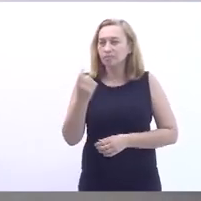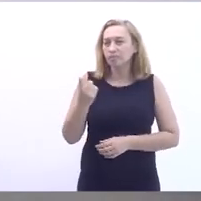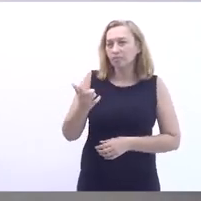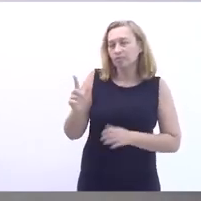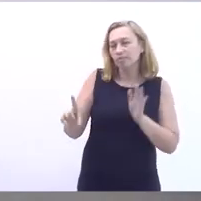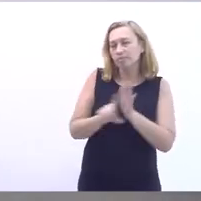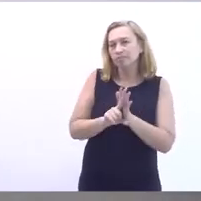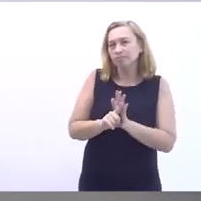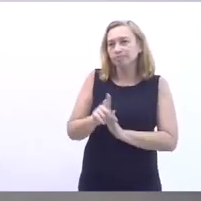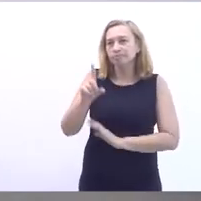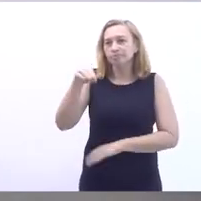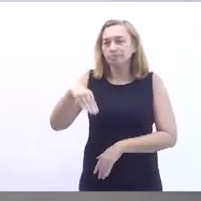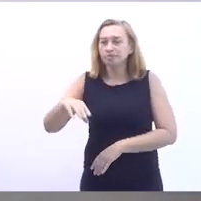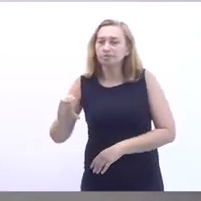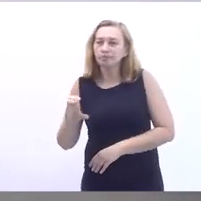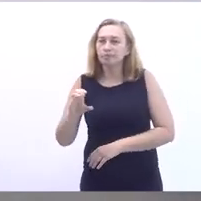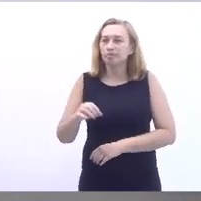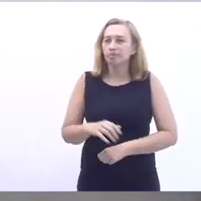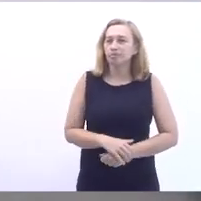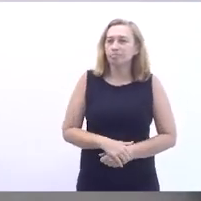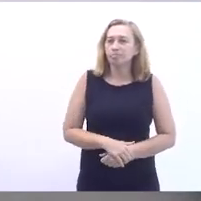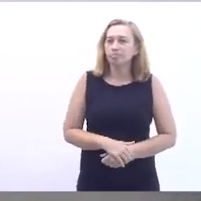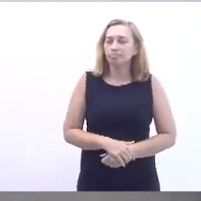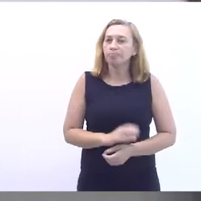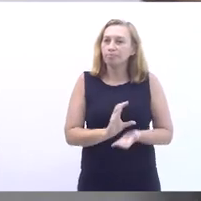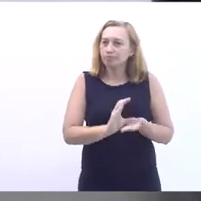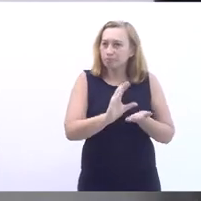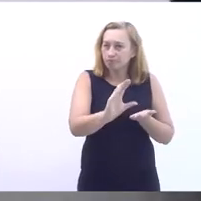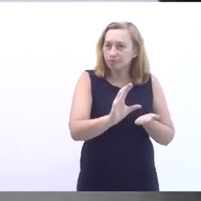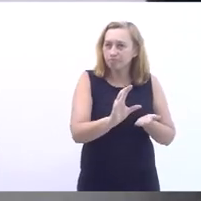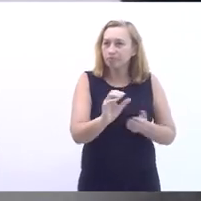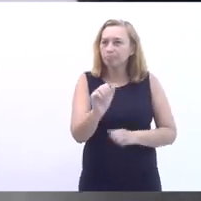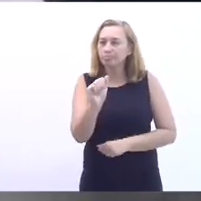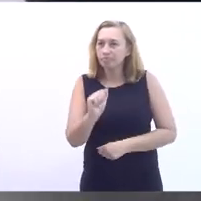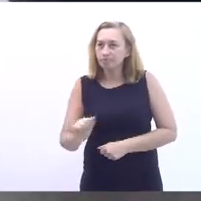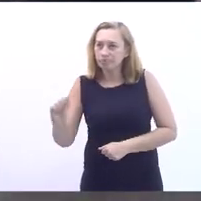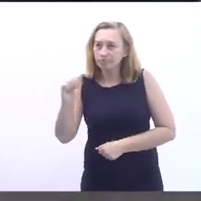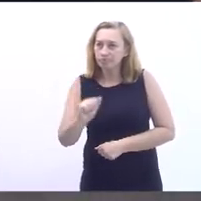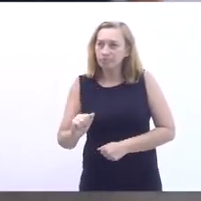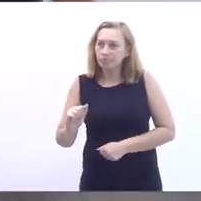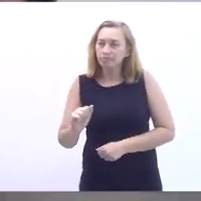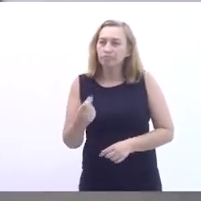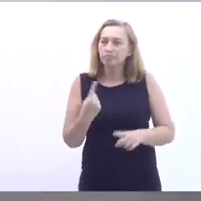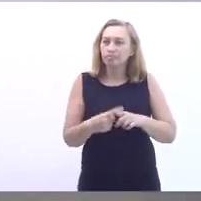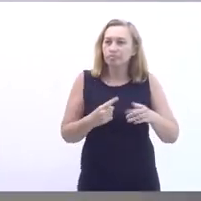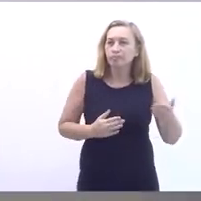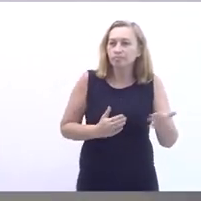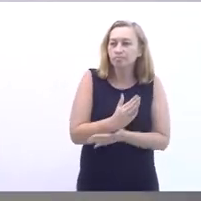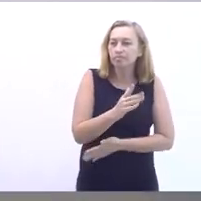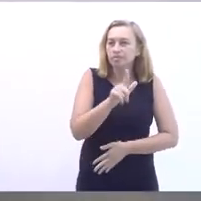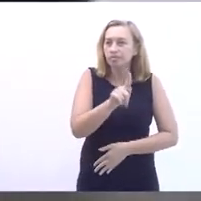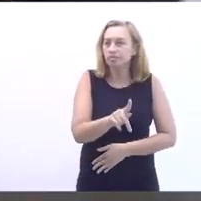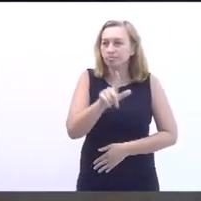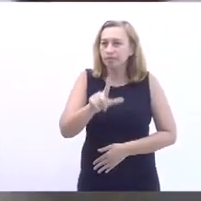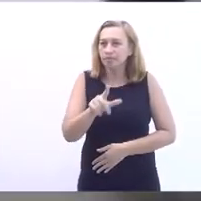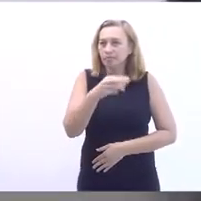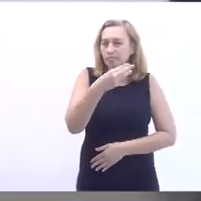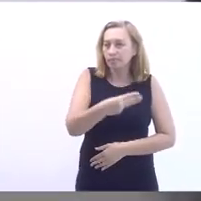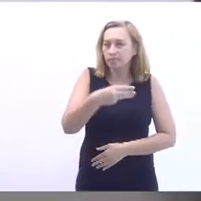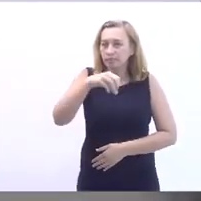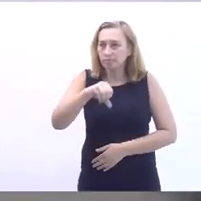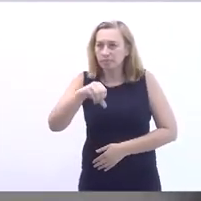Mickey né que dá verbas né para Associação porque com aprovação da pl